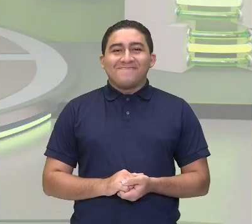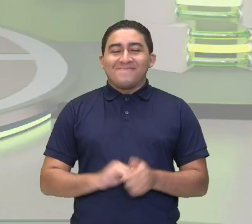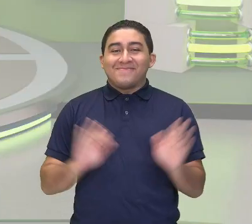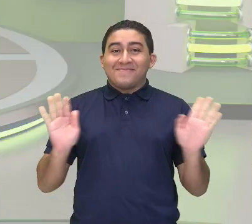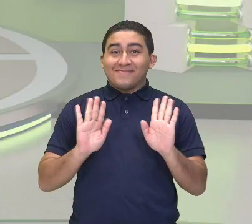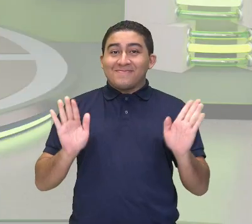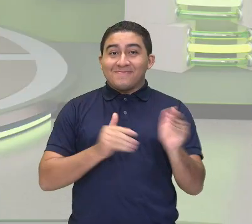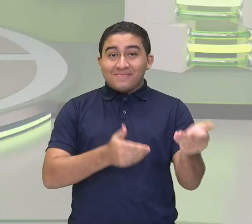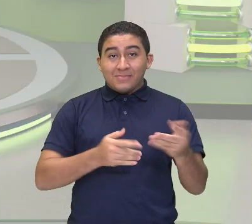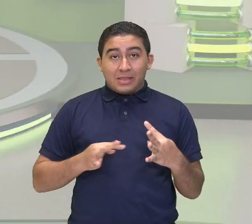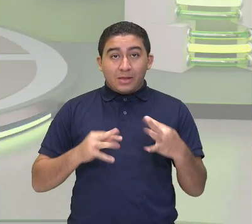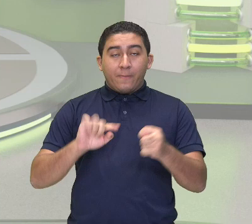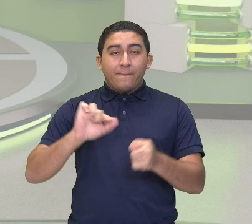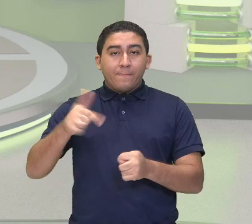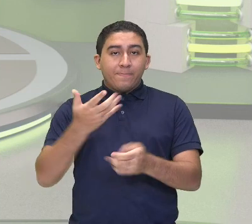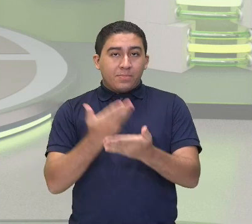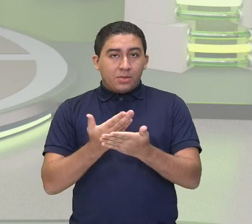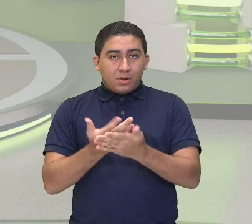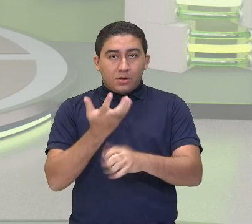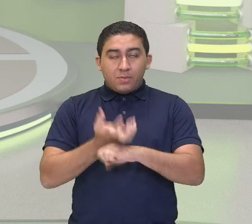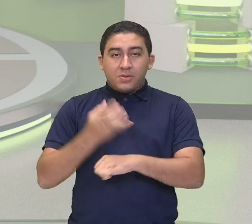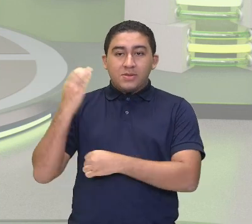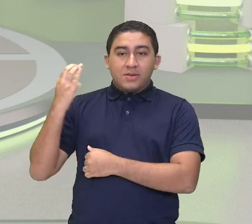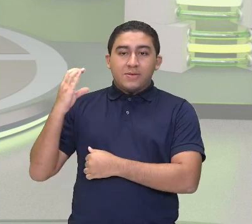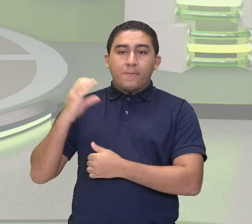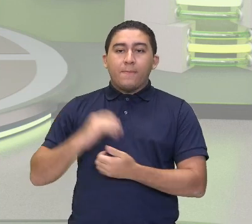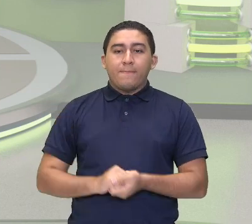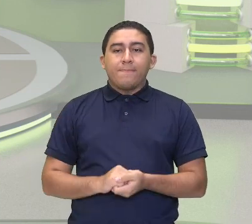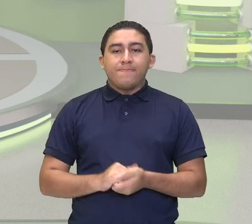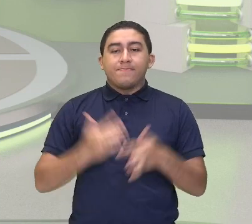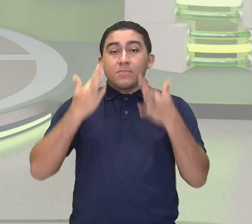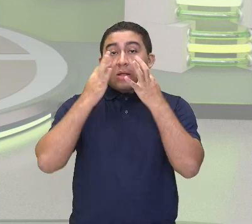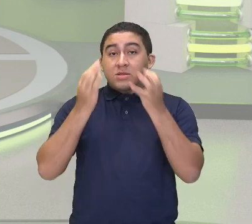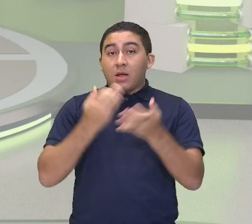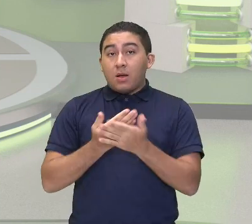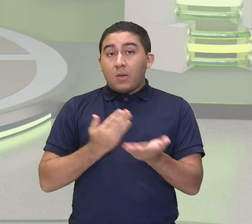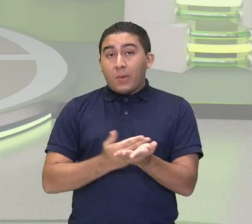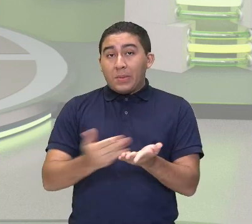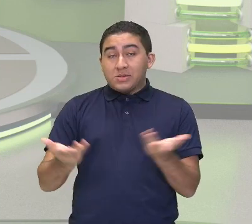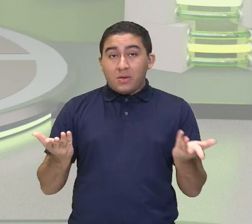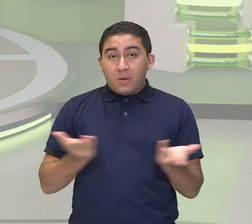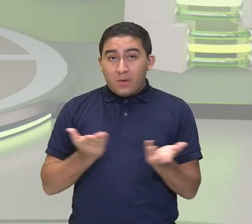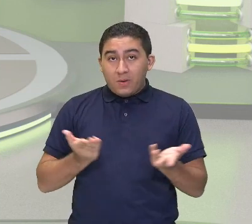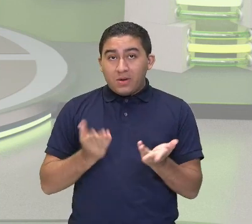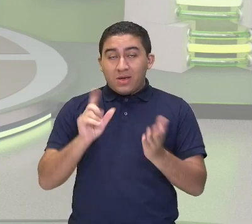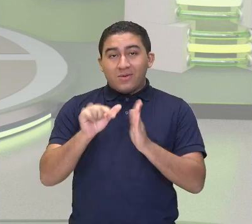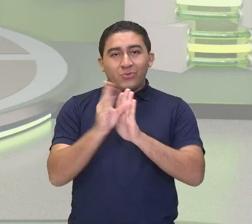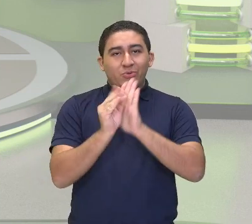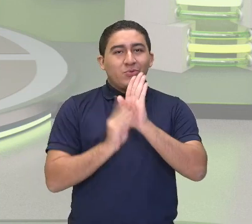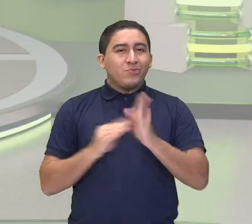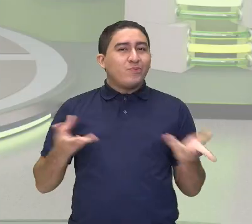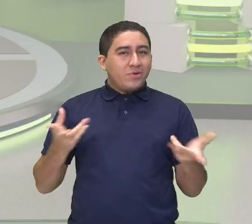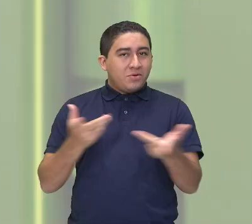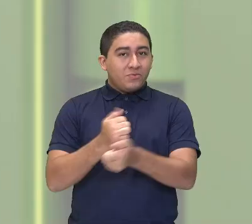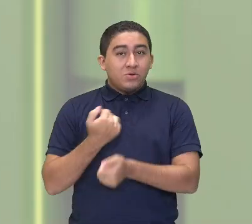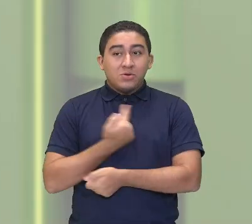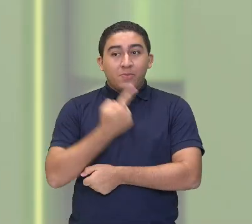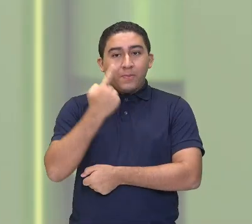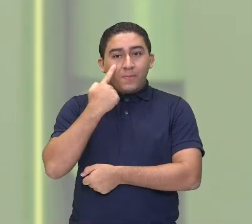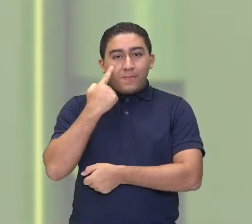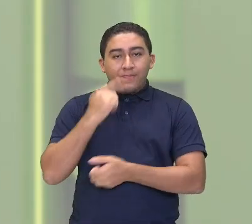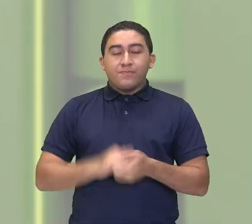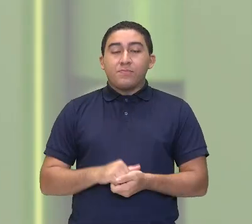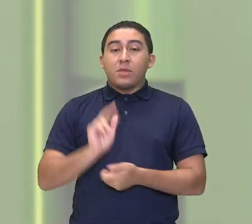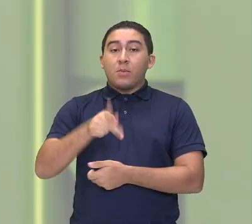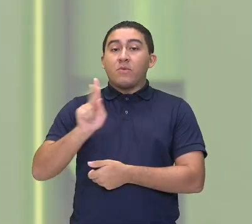Olá, sejam bem-vindos a mais uma aula de ciências. Fiquem ligados, a nossa aula está começando agora com conteúdos bacanas aí pra gente. Eu sou o